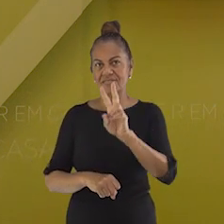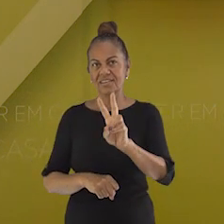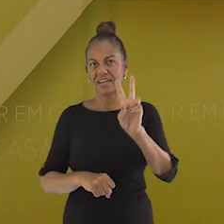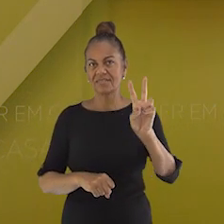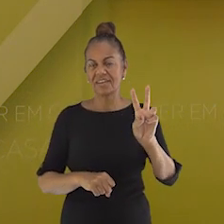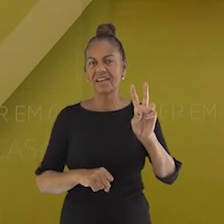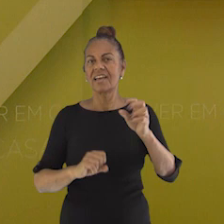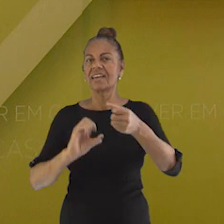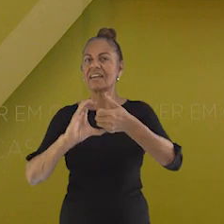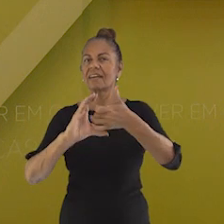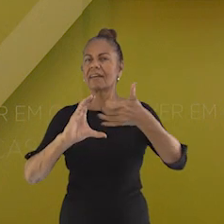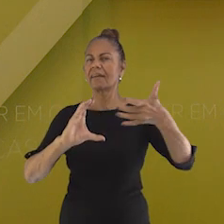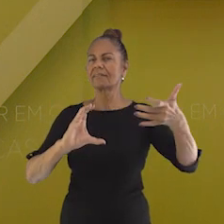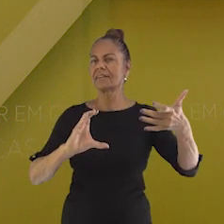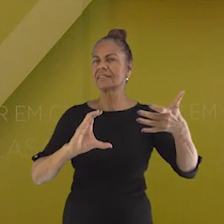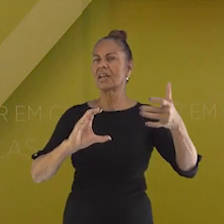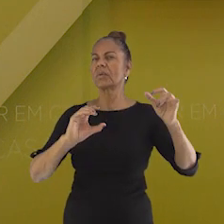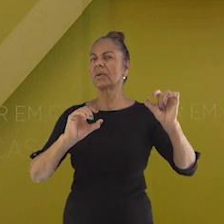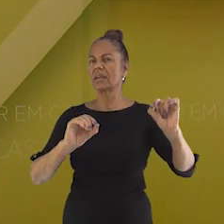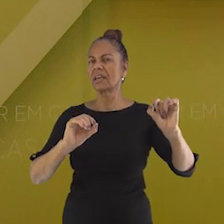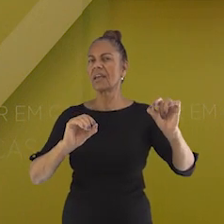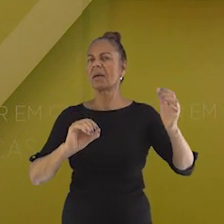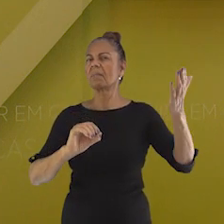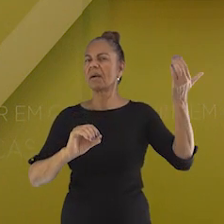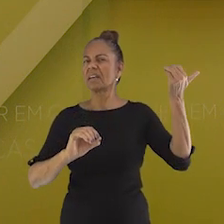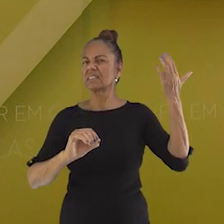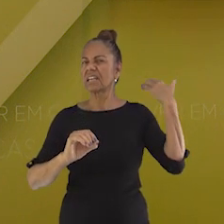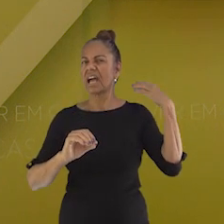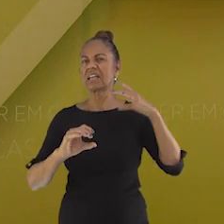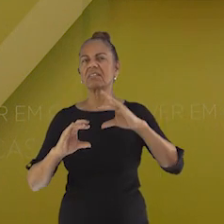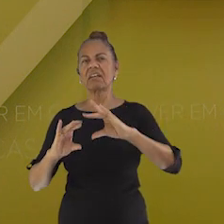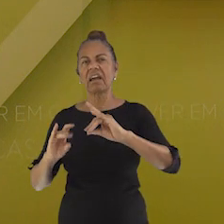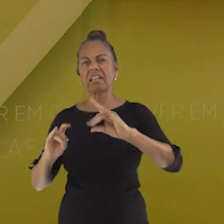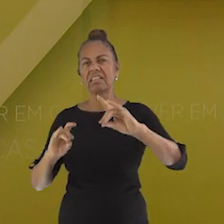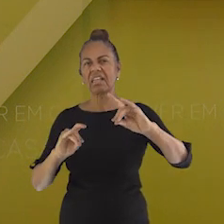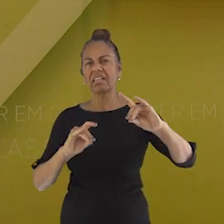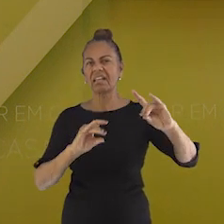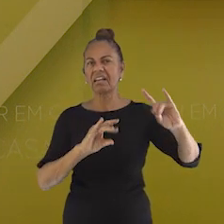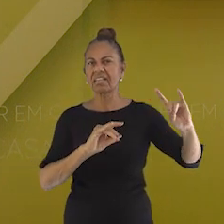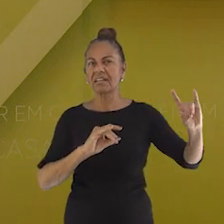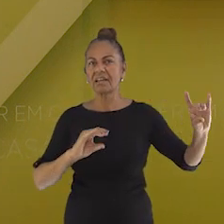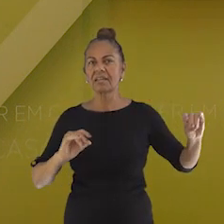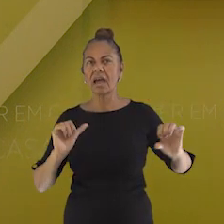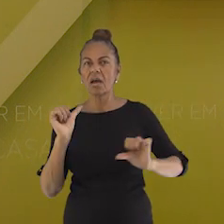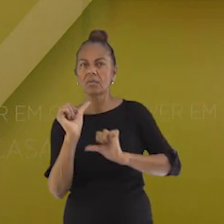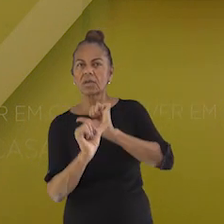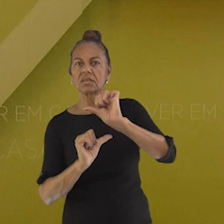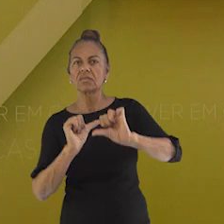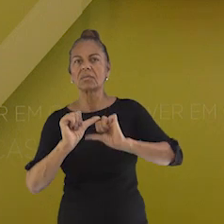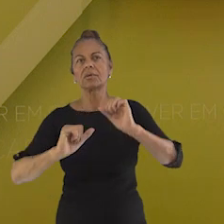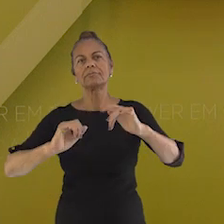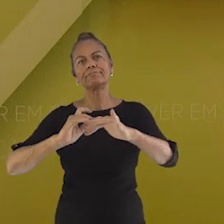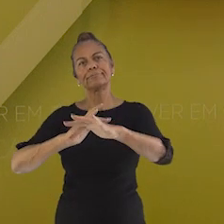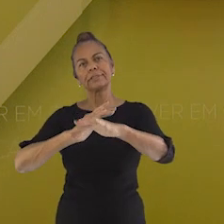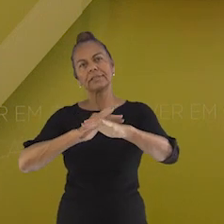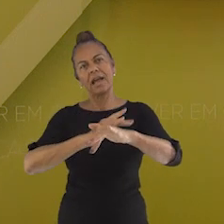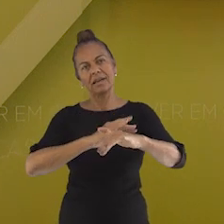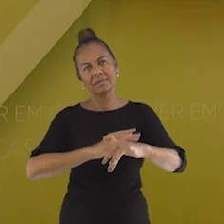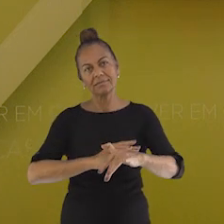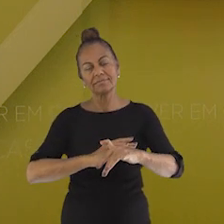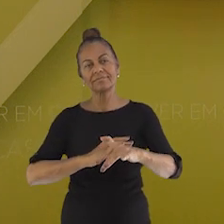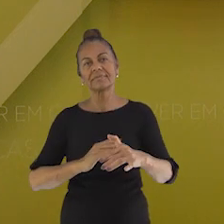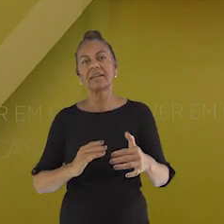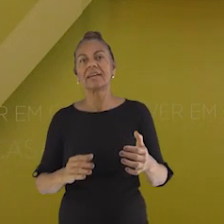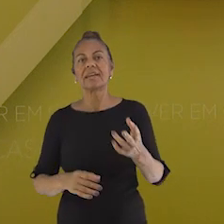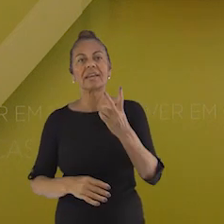Velha, caracterizando assim o nosso manguezal em manguezal urbano. E na Baía de Vitória